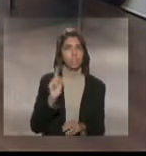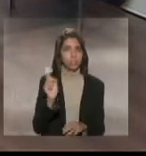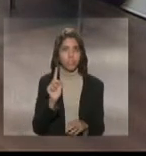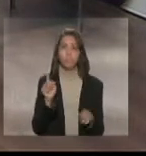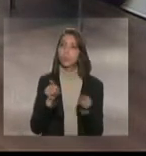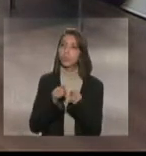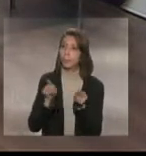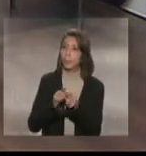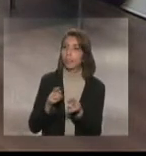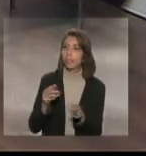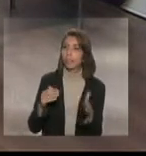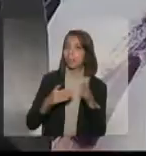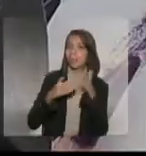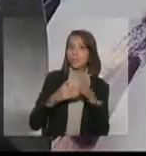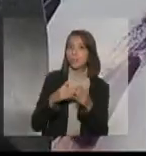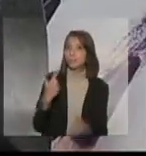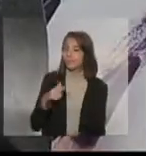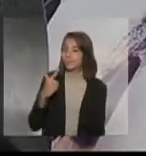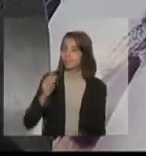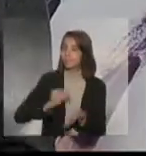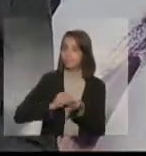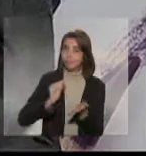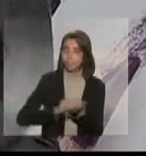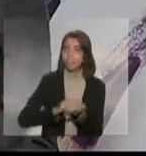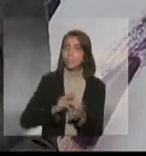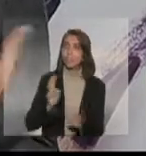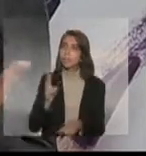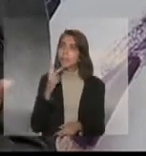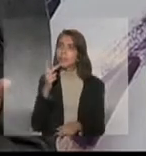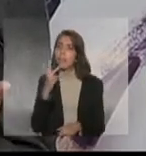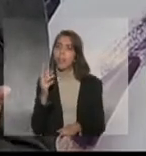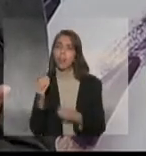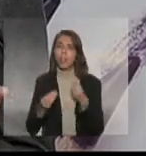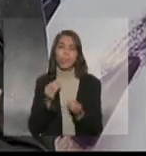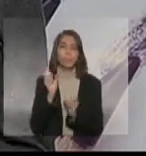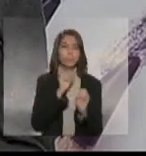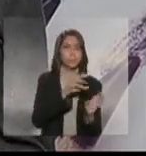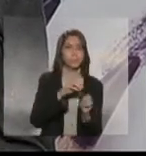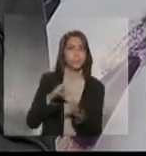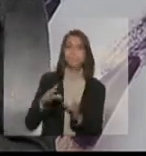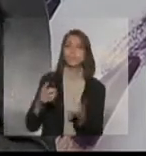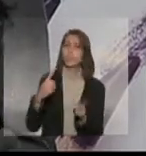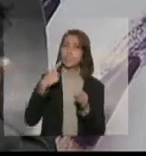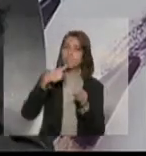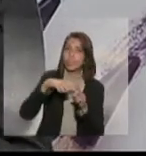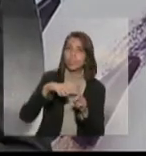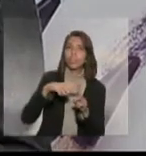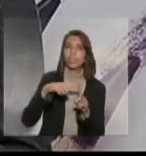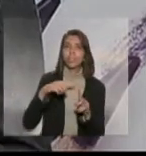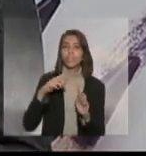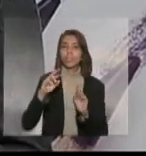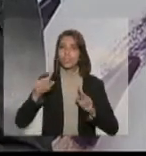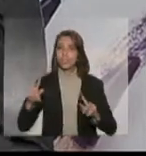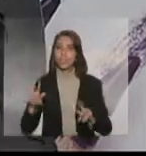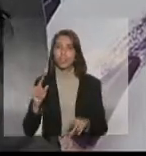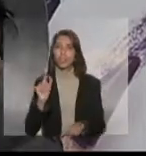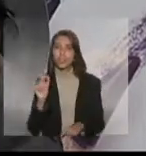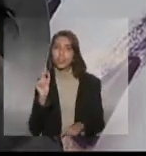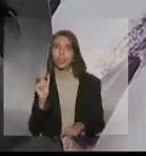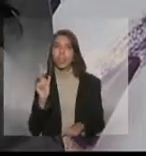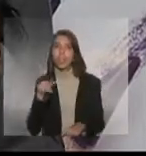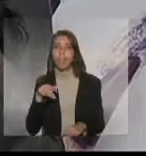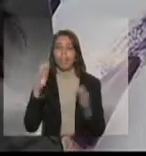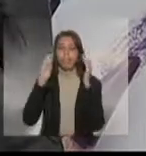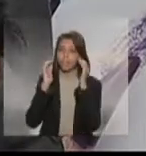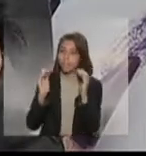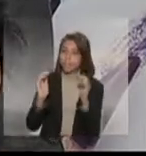casa mas também da falta de limites fala sempre disso é que a gente já falou de disciplina positiva que é diferente da disciplina tradicional que tem a ver